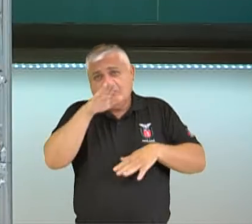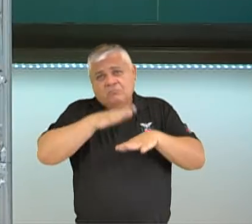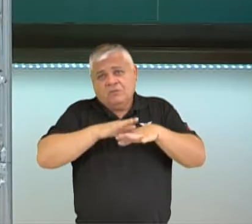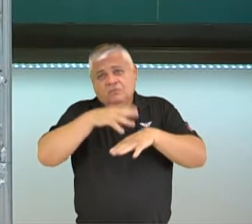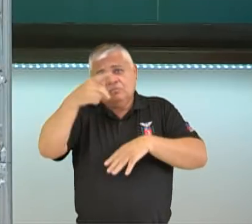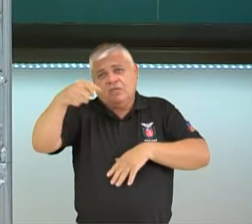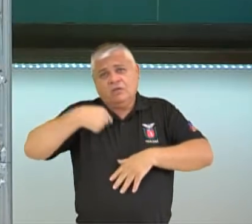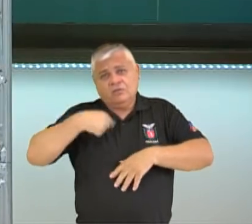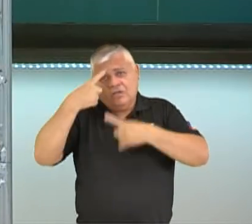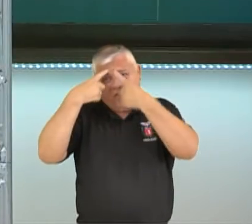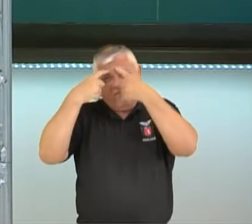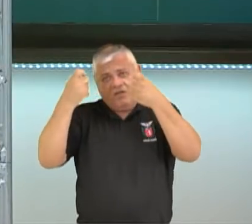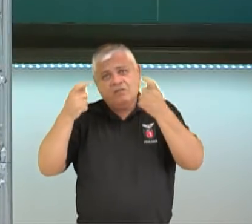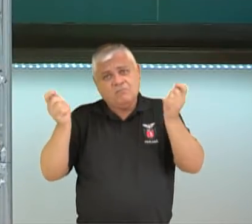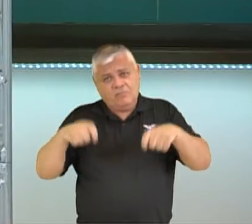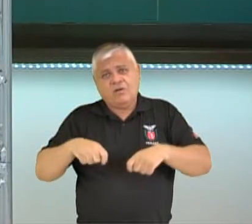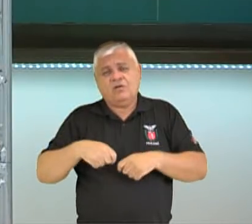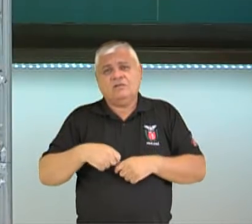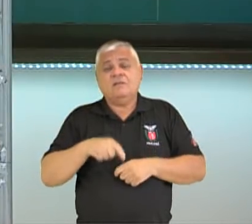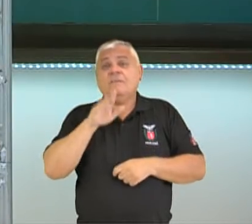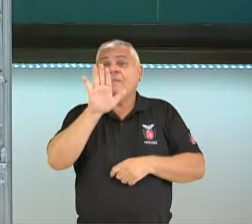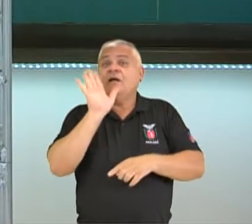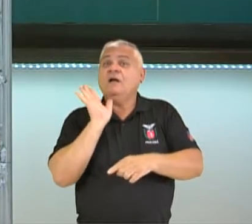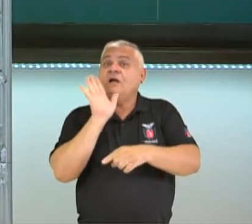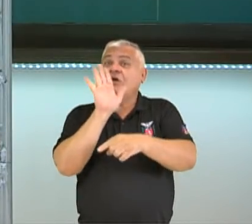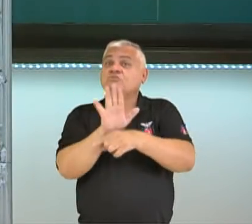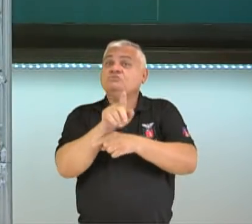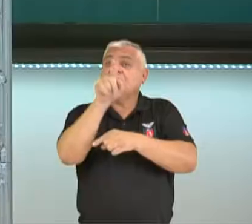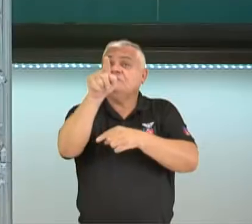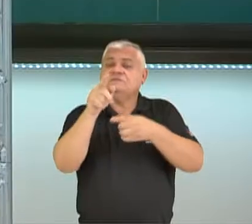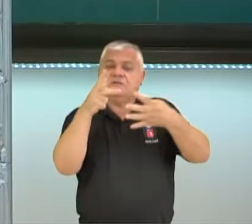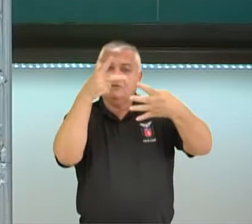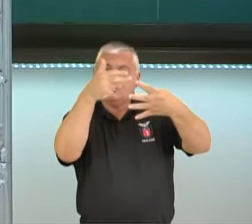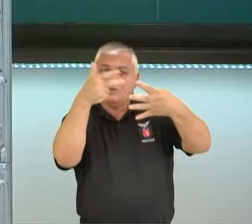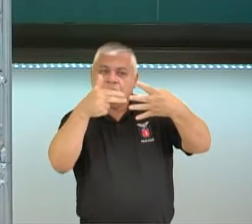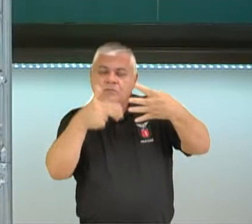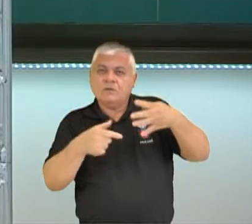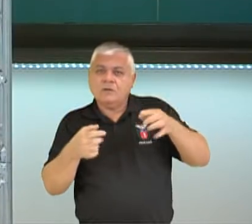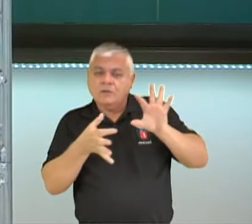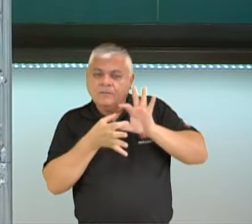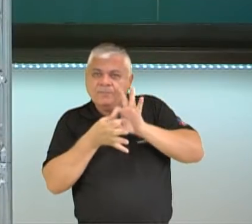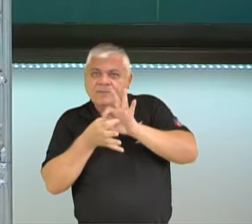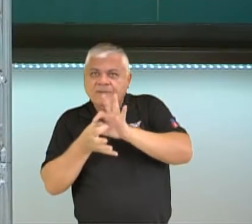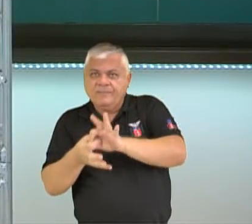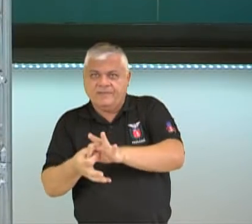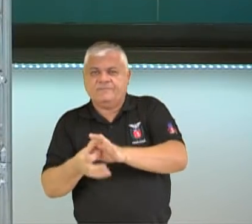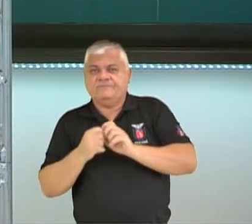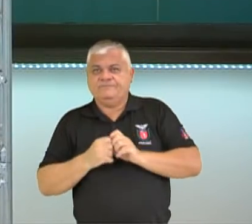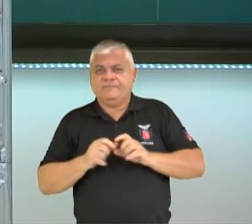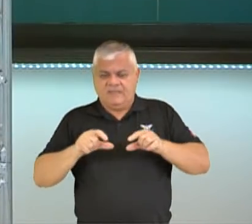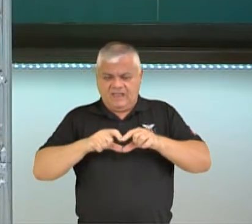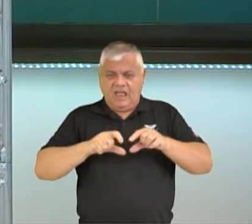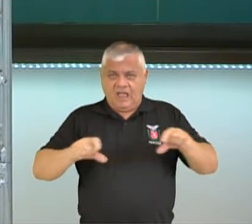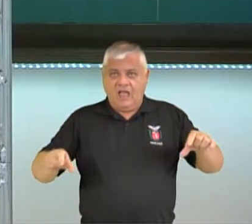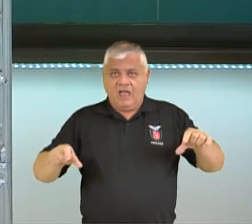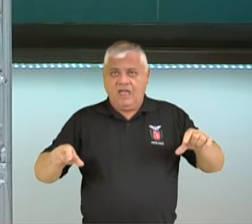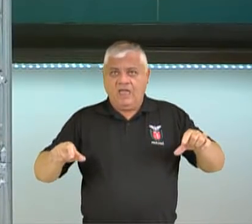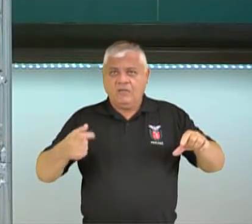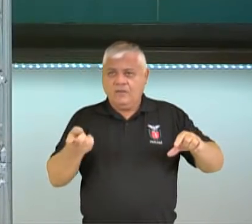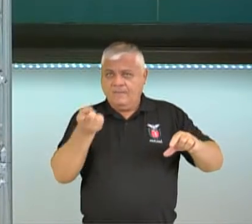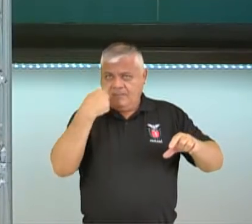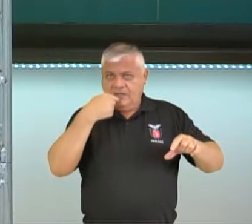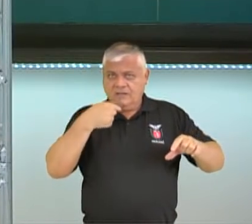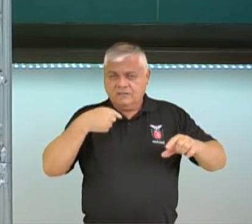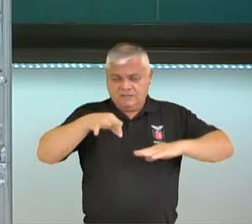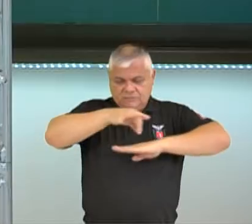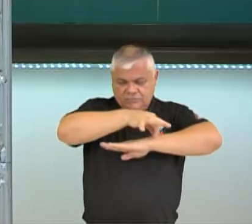escolhe aí mais alguma coisa que Faça um paralelo que faça sentido a régua não dirige você para o lugar